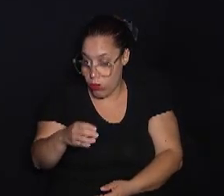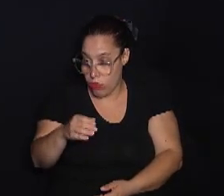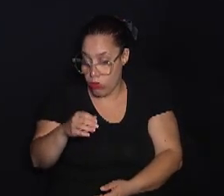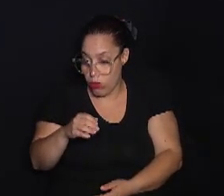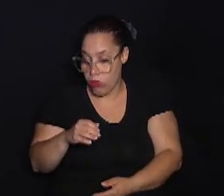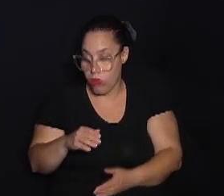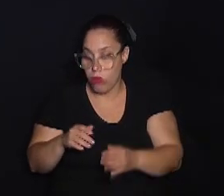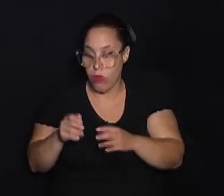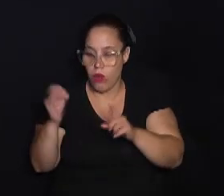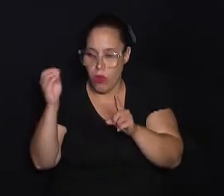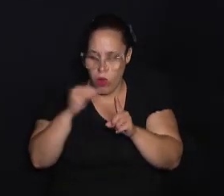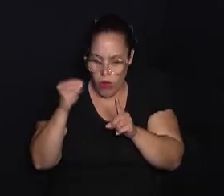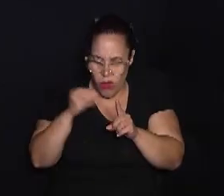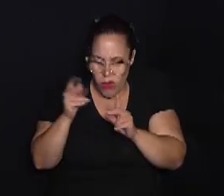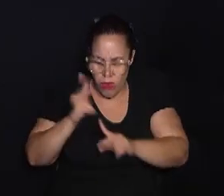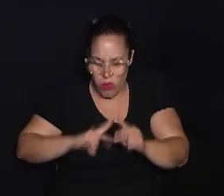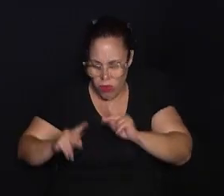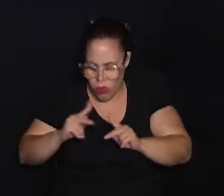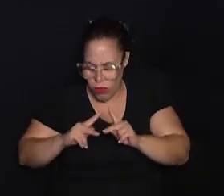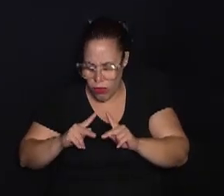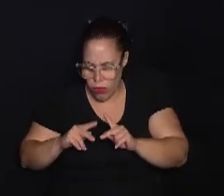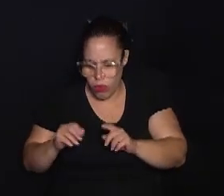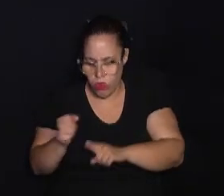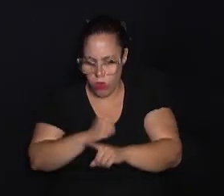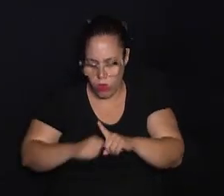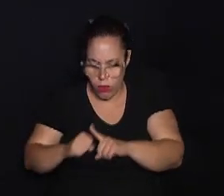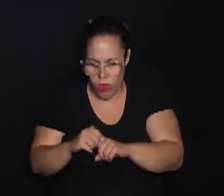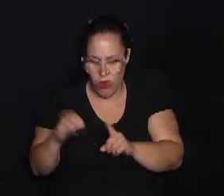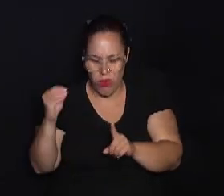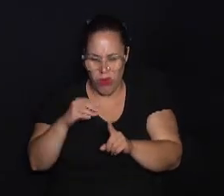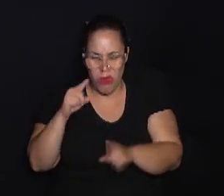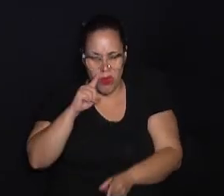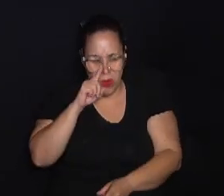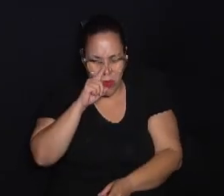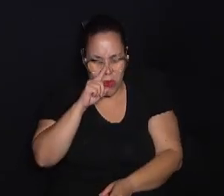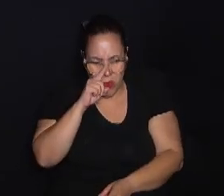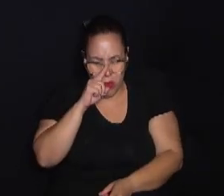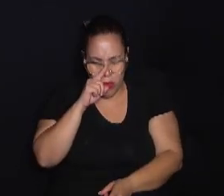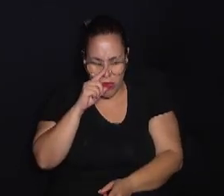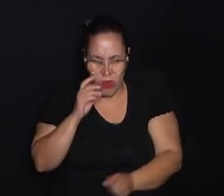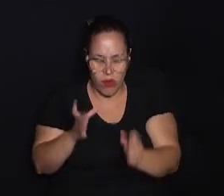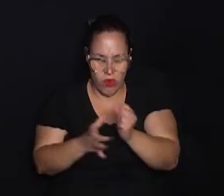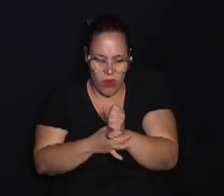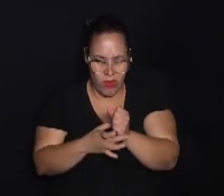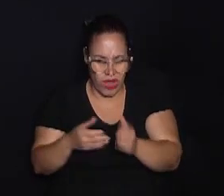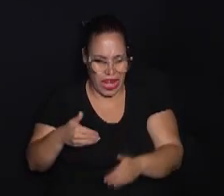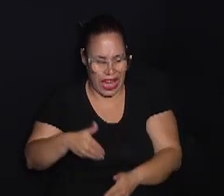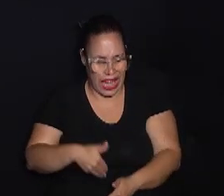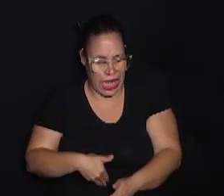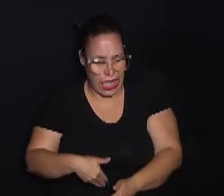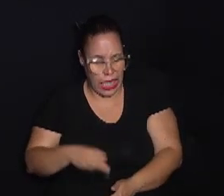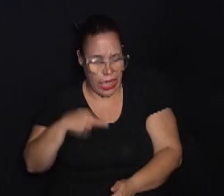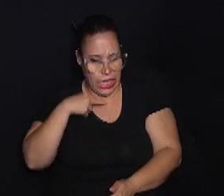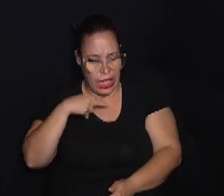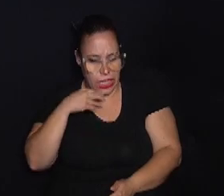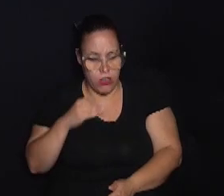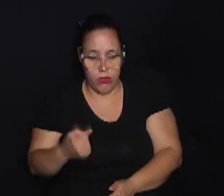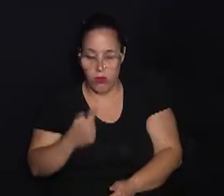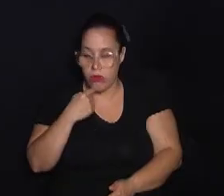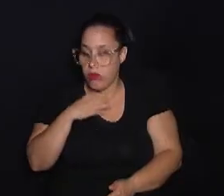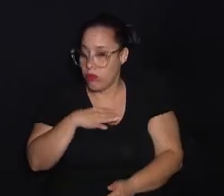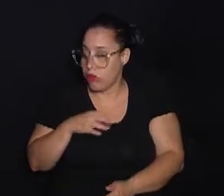população em situação de vulnerabilidade social e risco social, também de insegurança alimentar e nutricional na cidade de Campinas,